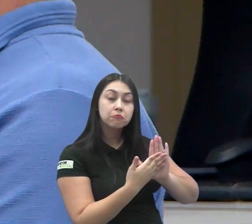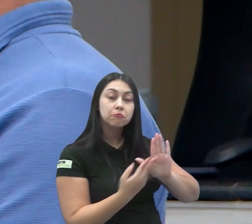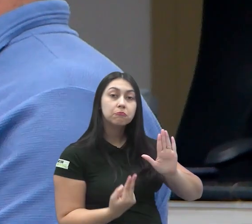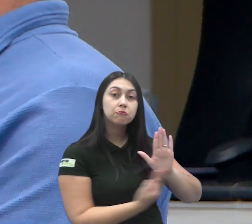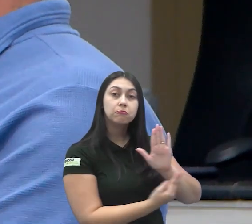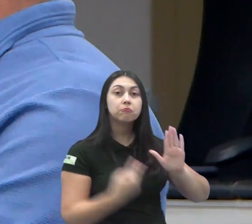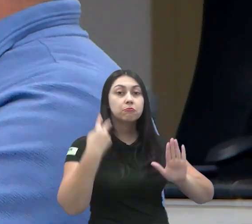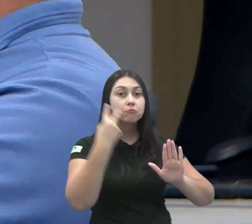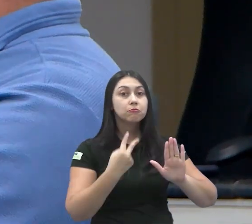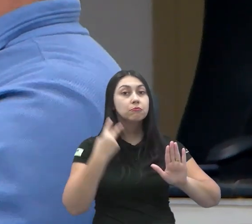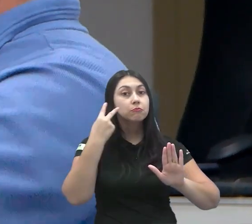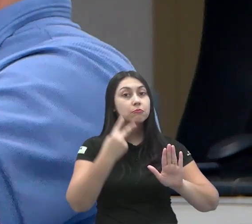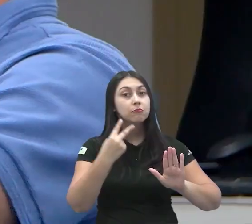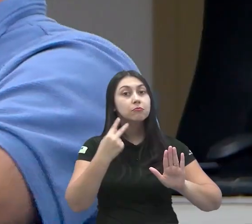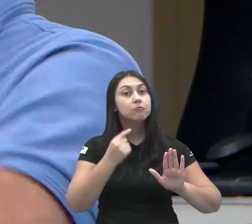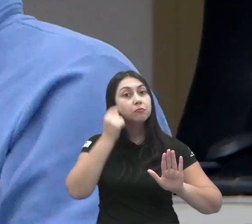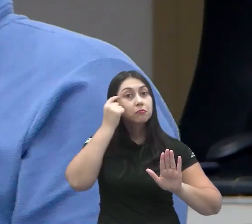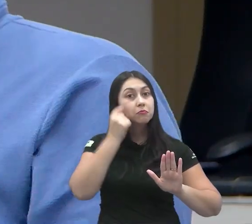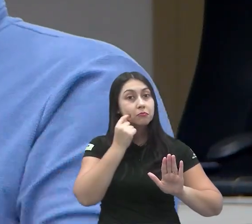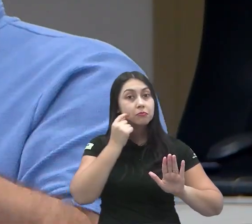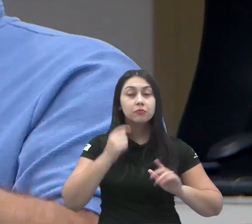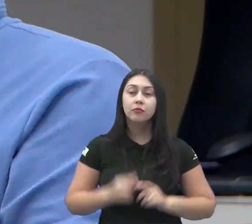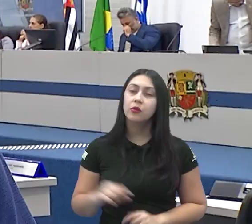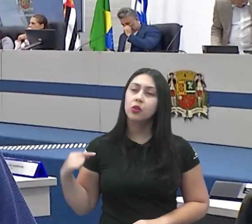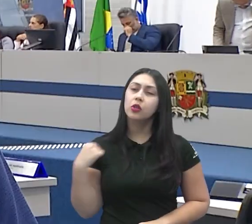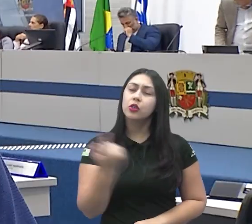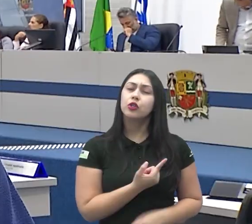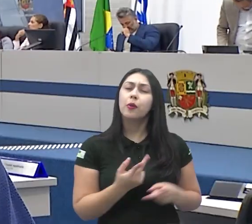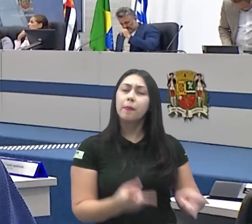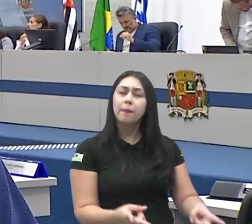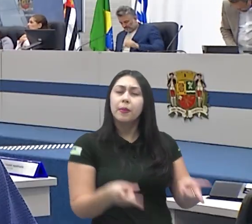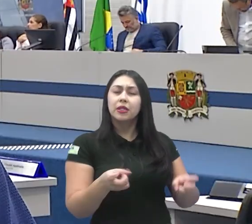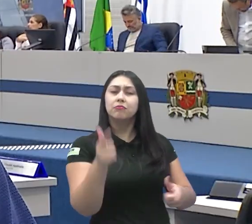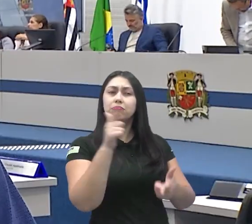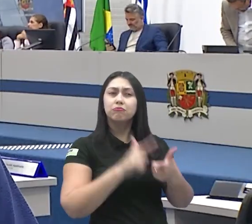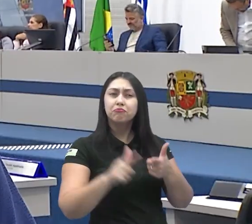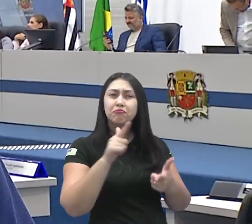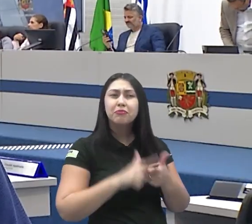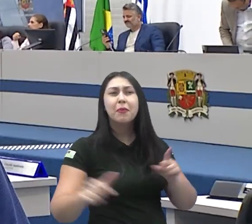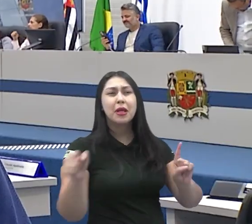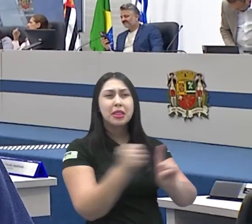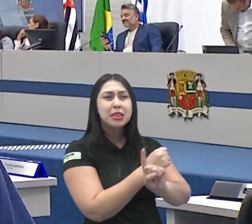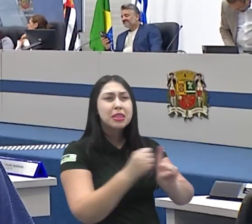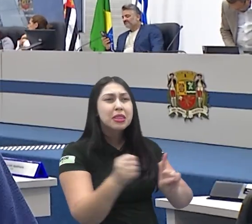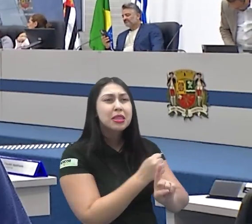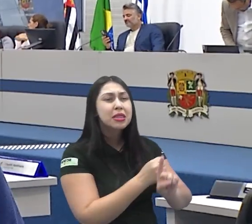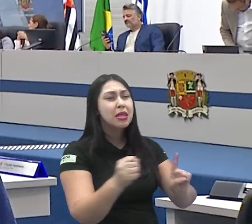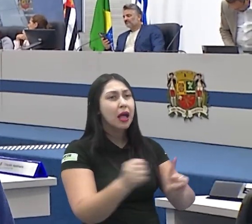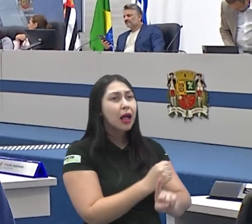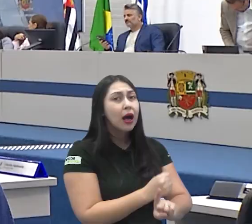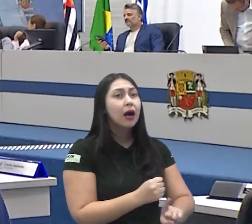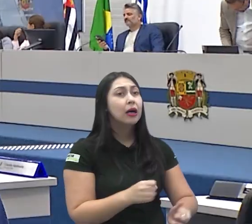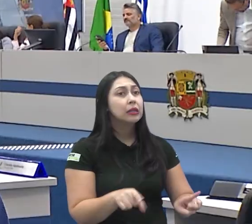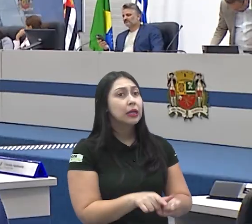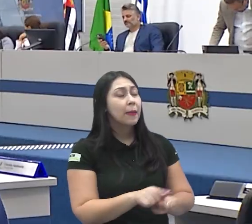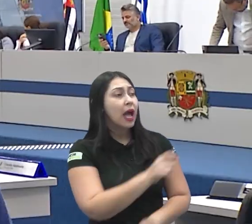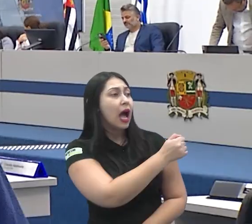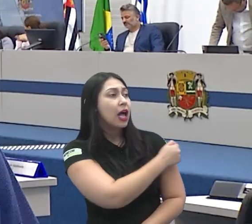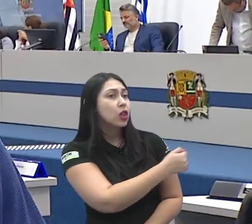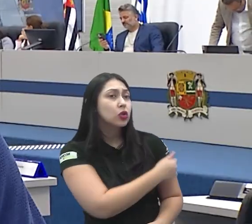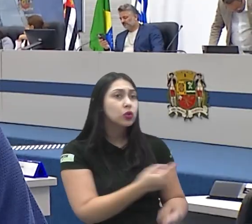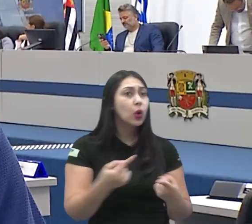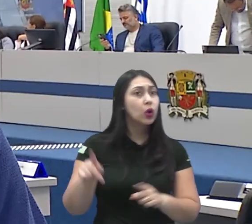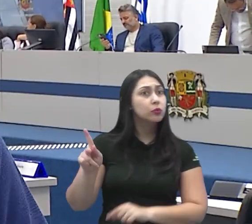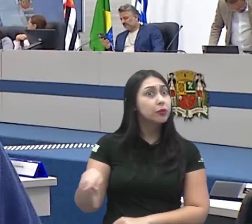A matéria é de autoria do vereador Gilson Campos. A gente vê nas escolas essas questões de agressões entre